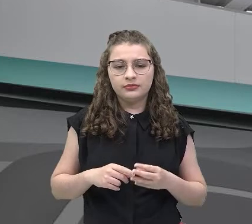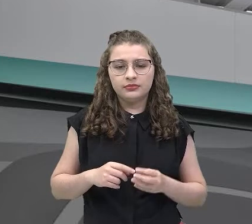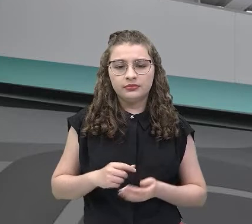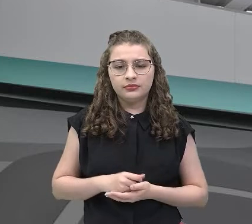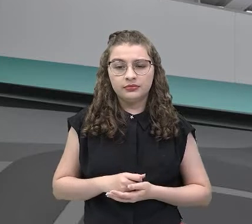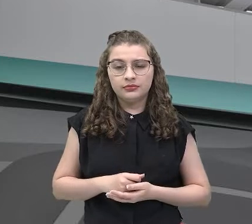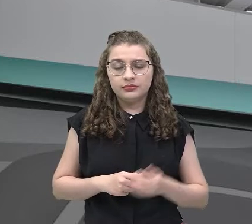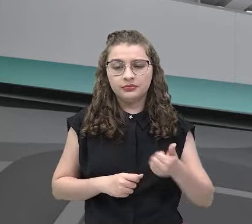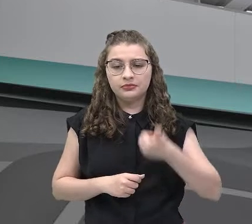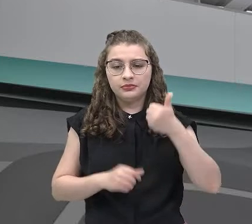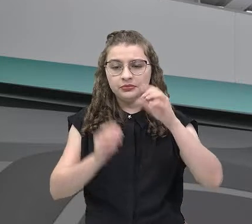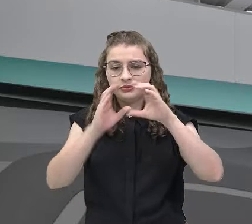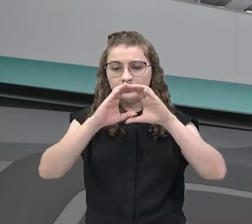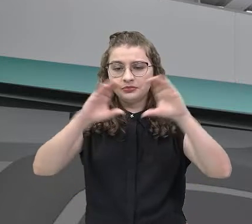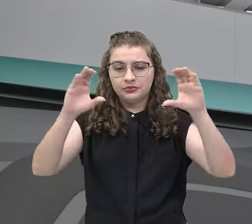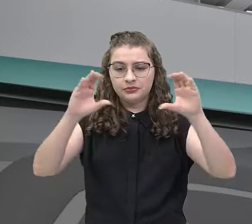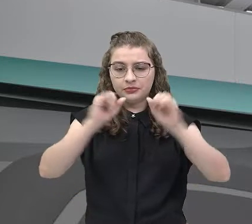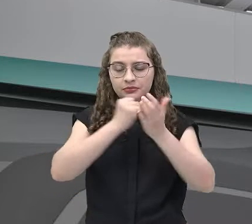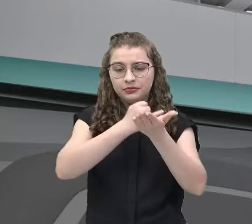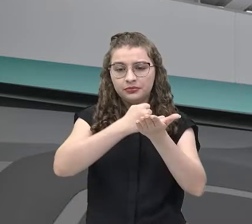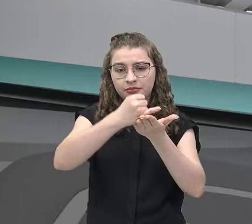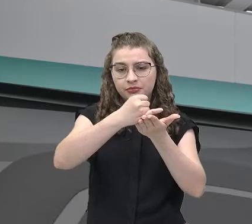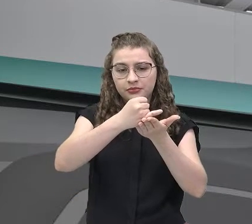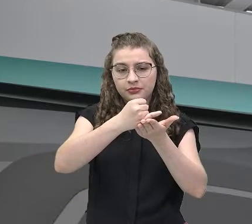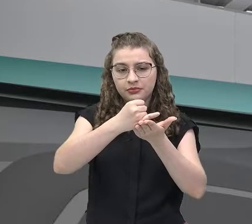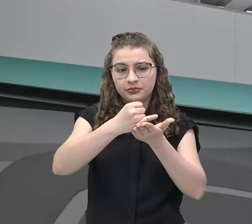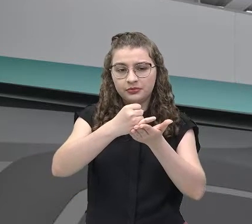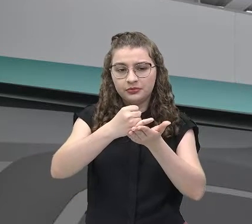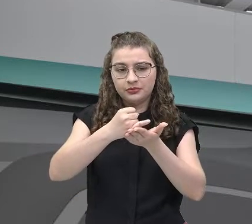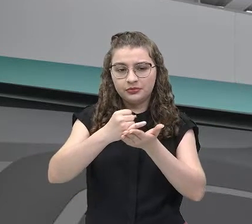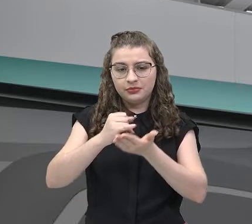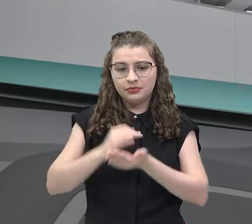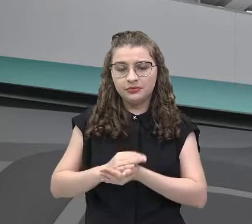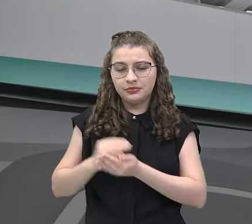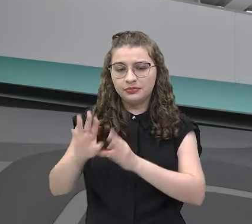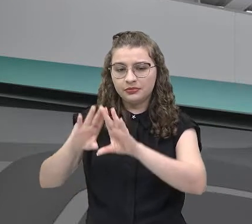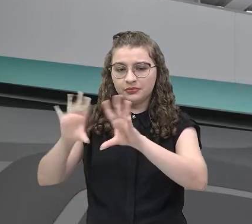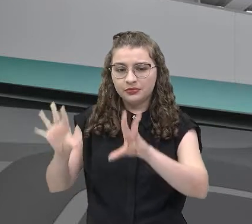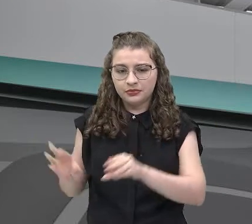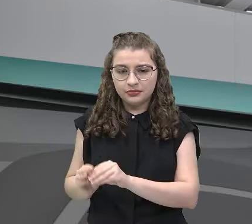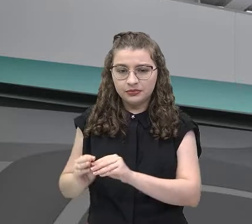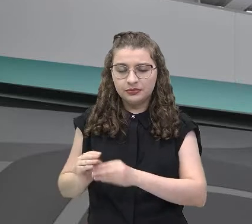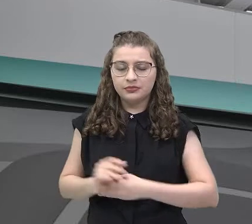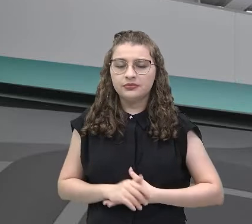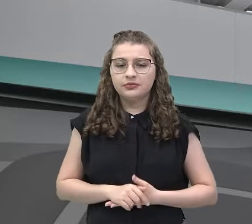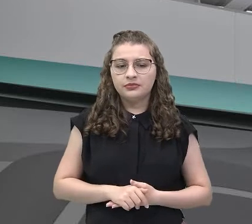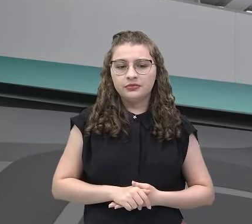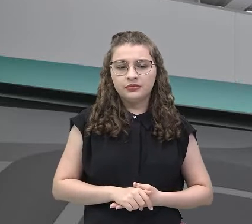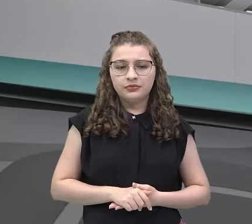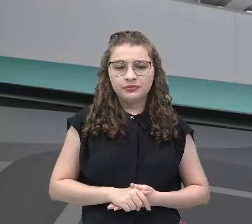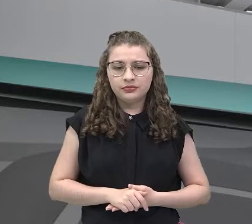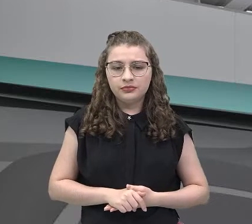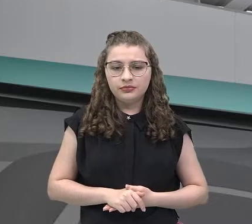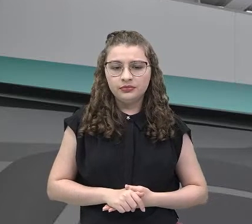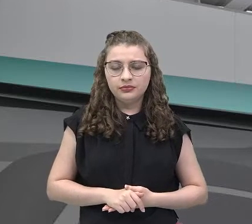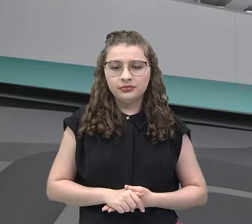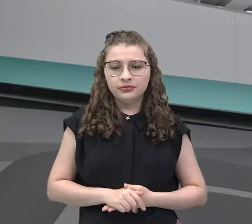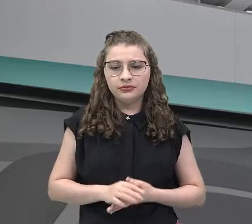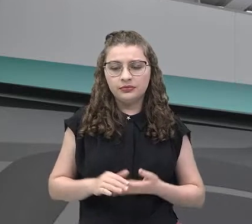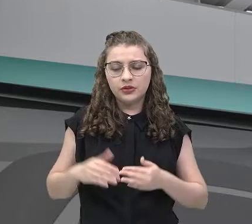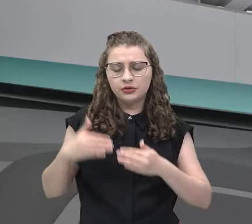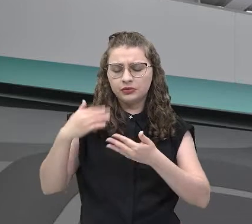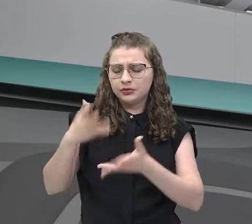e último parágrafos. A mesma ideia do anterior. Então, você vai só se certificando se aquilo que você já viu nos